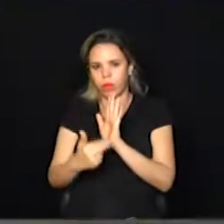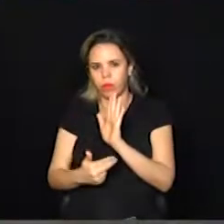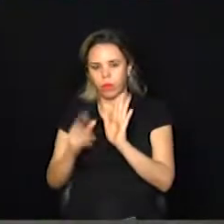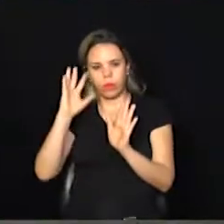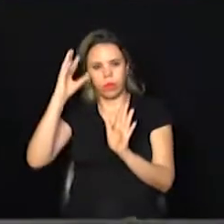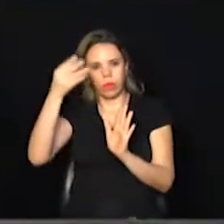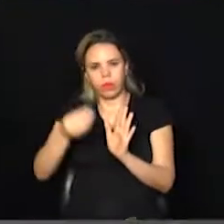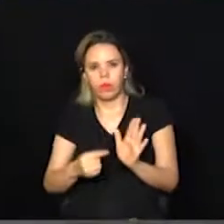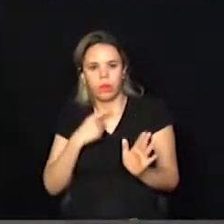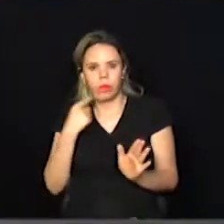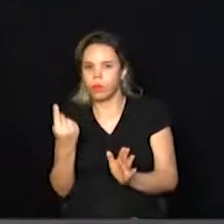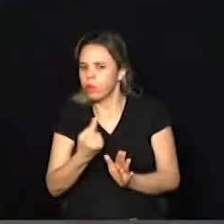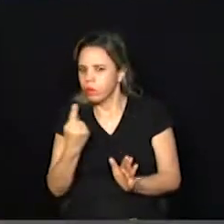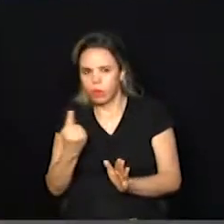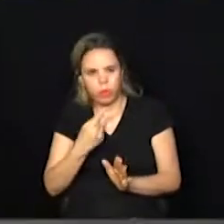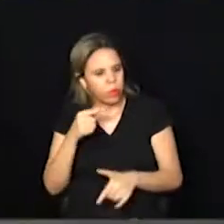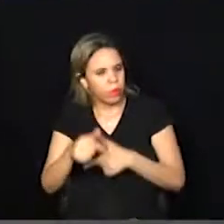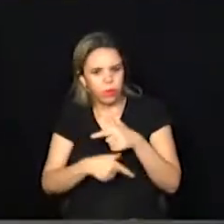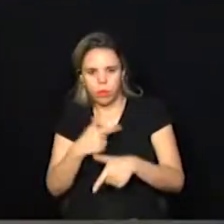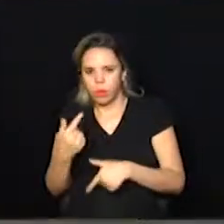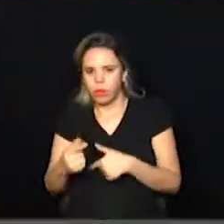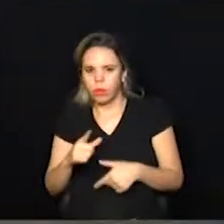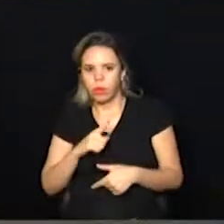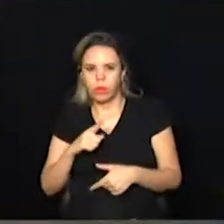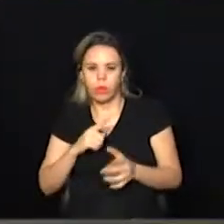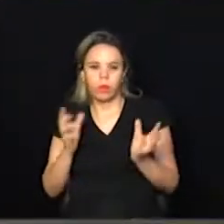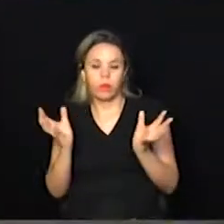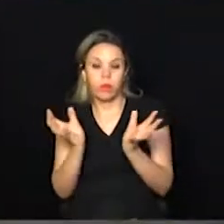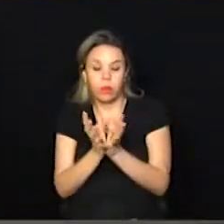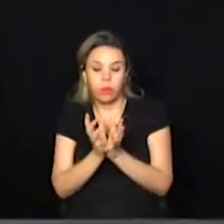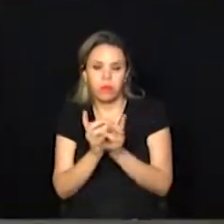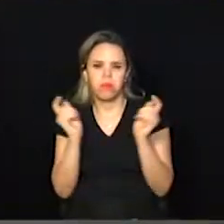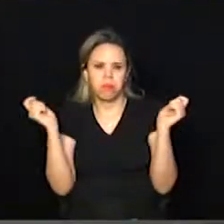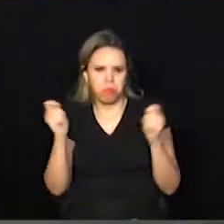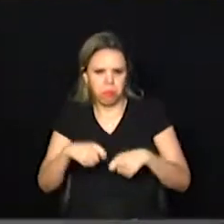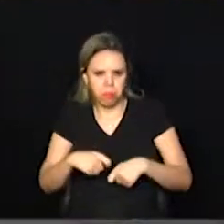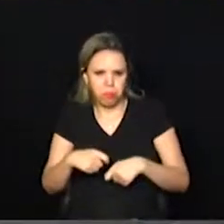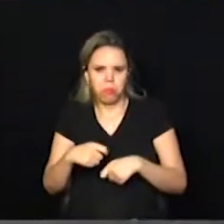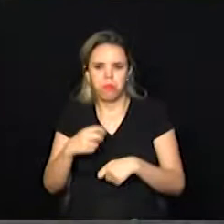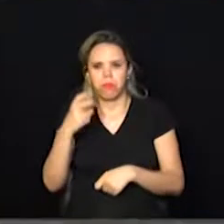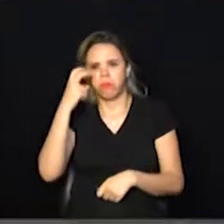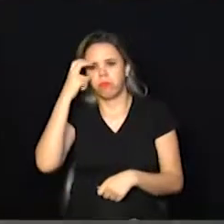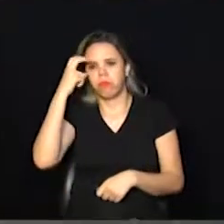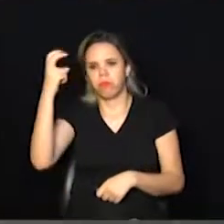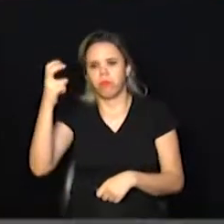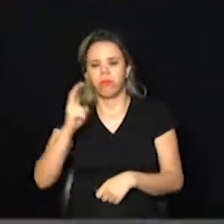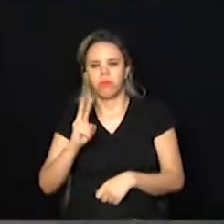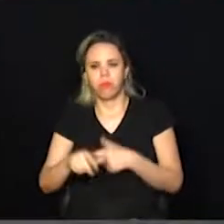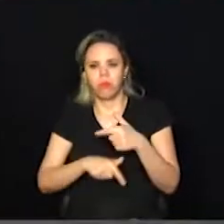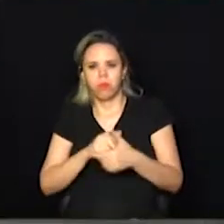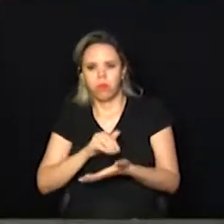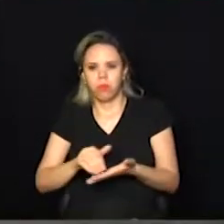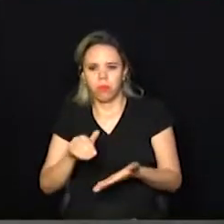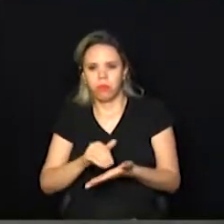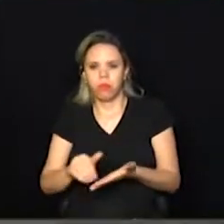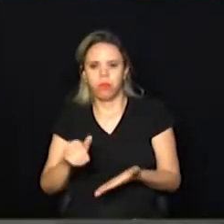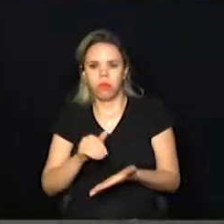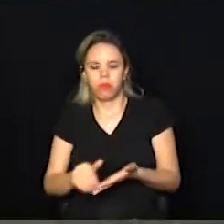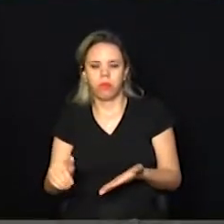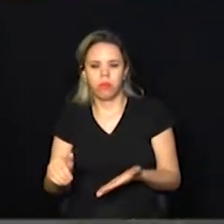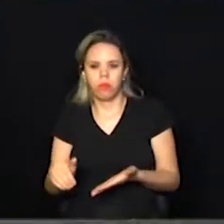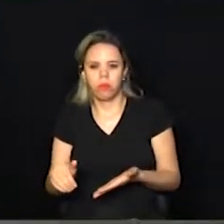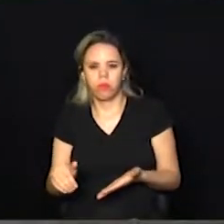que ninguém faz nada sozinho, que nós temos uma equipe muito competente, que tem conduzido a secretaria com